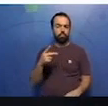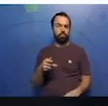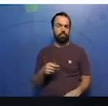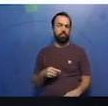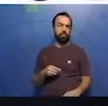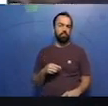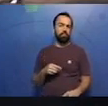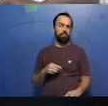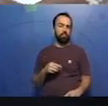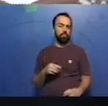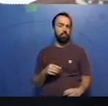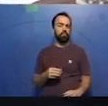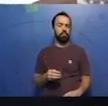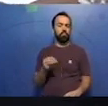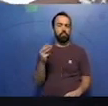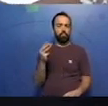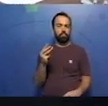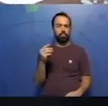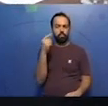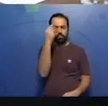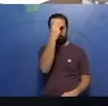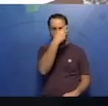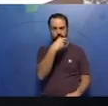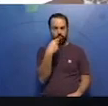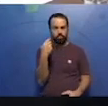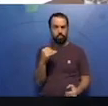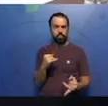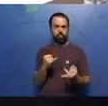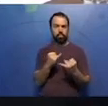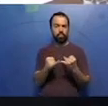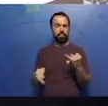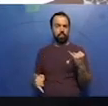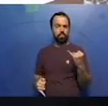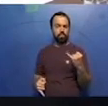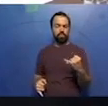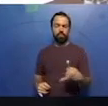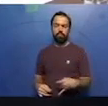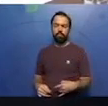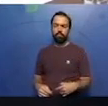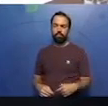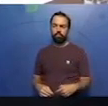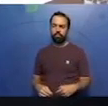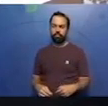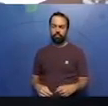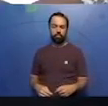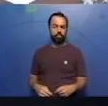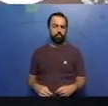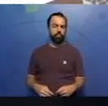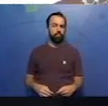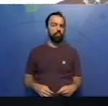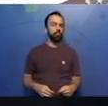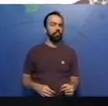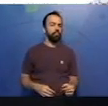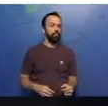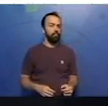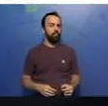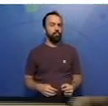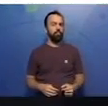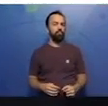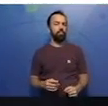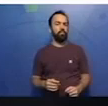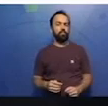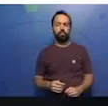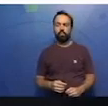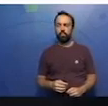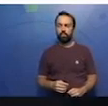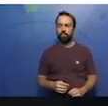quê? Meia hora. É por isso que eu não posso pronunciar meio-dia e meio. Eu tenho que falar meio-dia